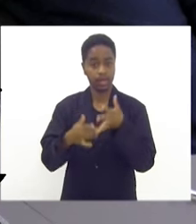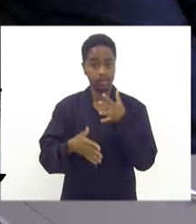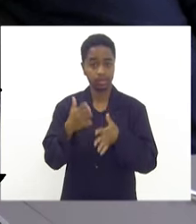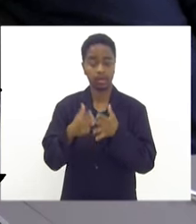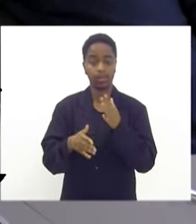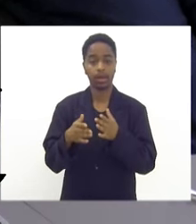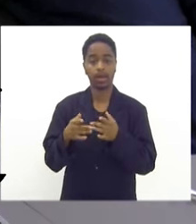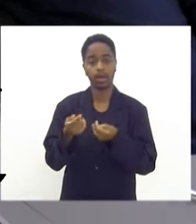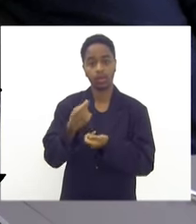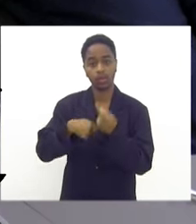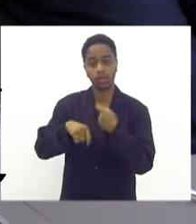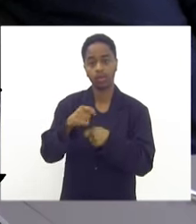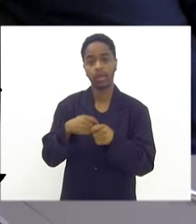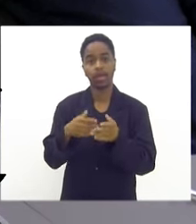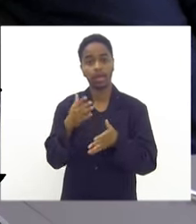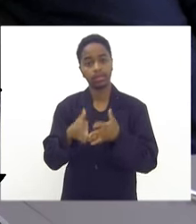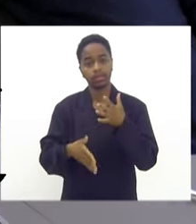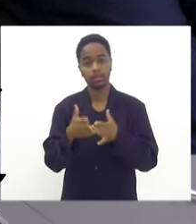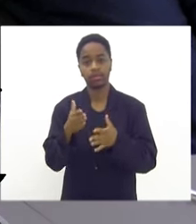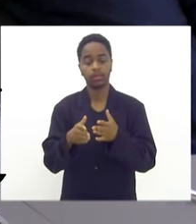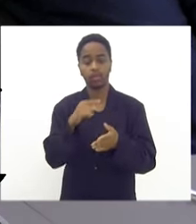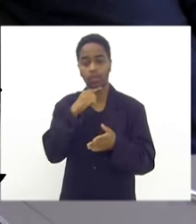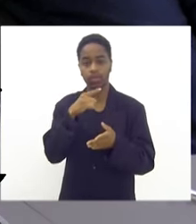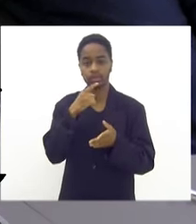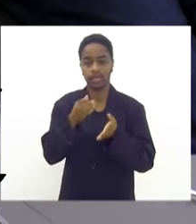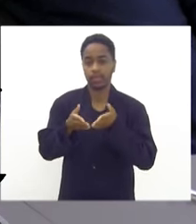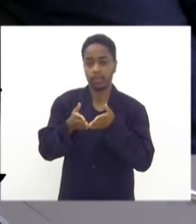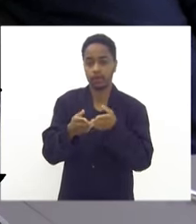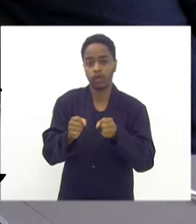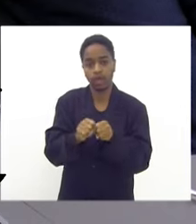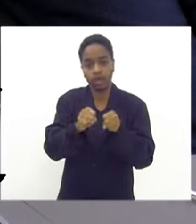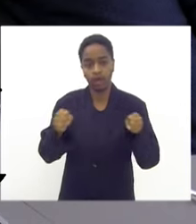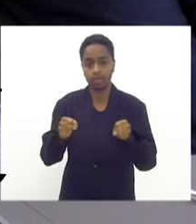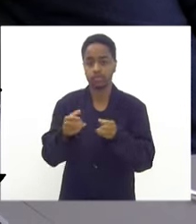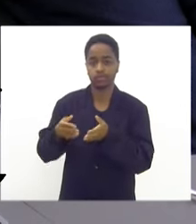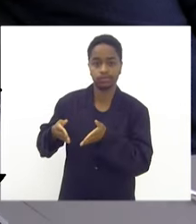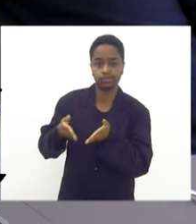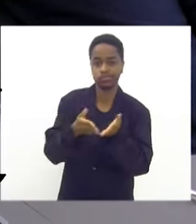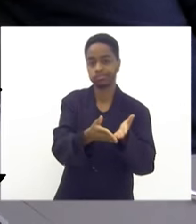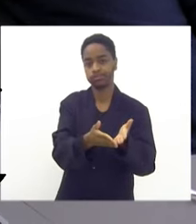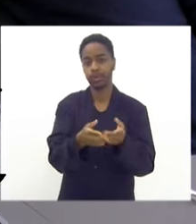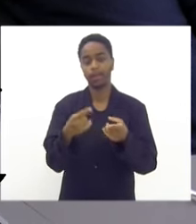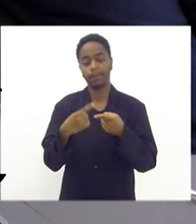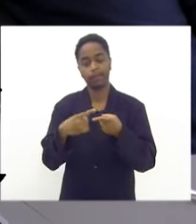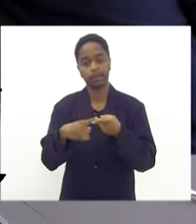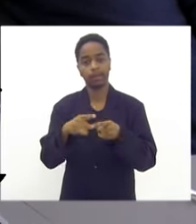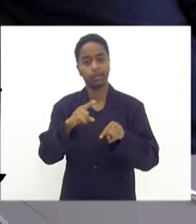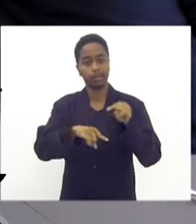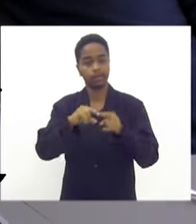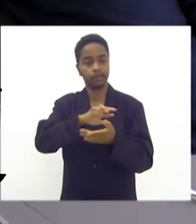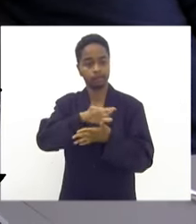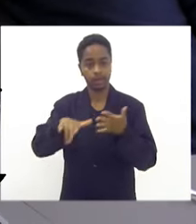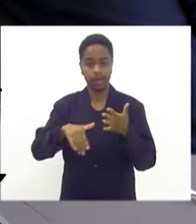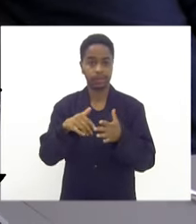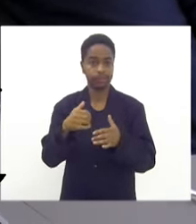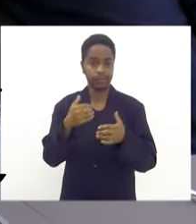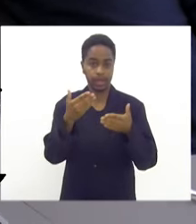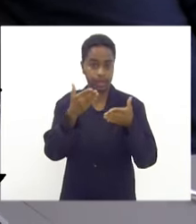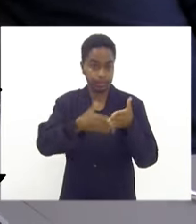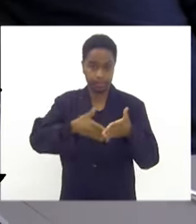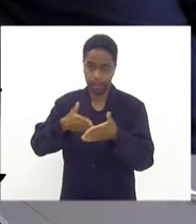econômica do porto que não consegue receber grandes embarcações não consegue receber Enfim uma série de cargas que poderia est recebendo perde